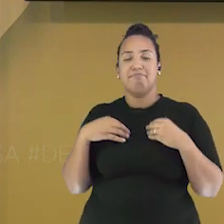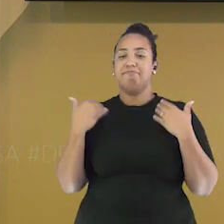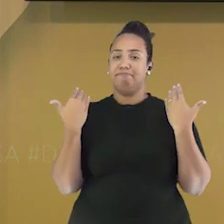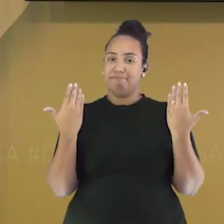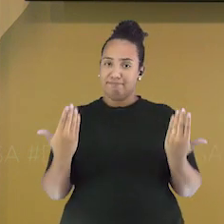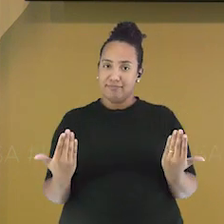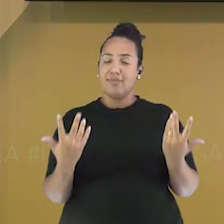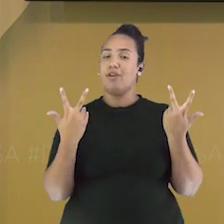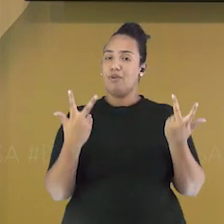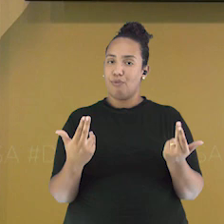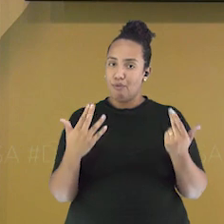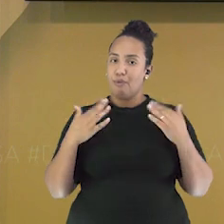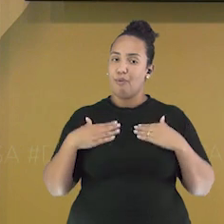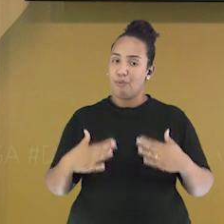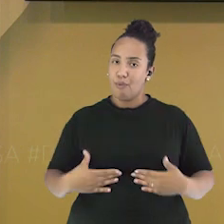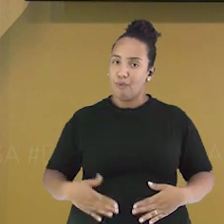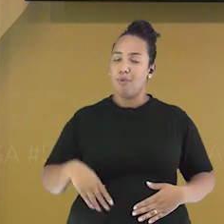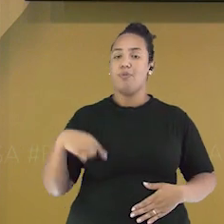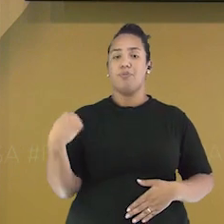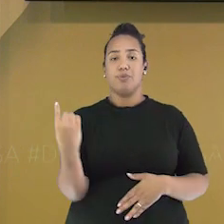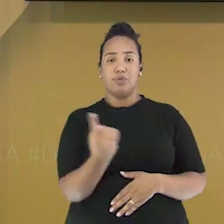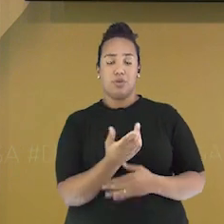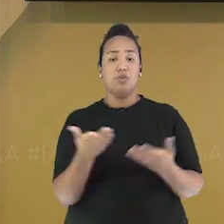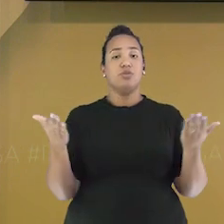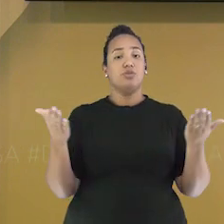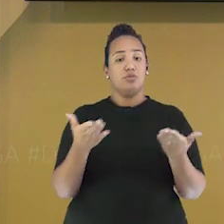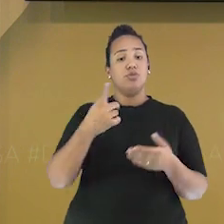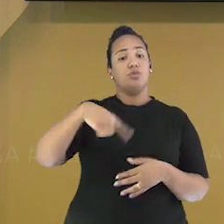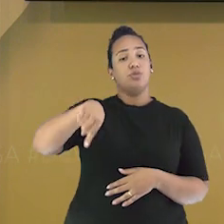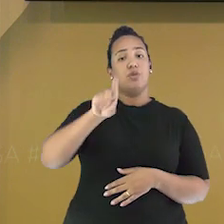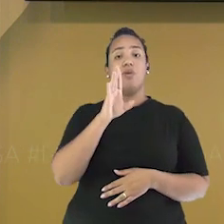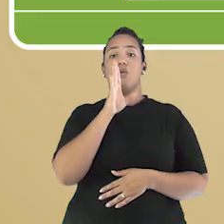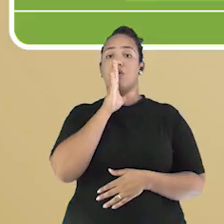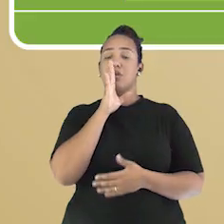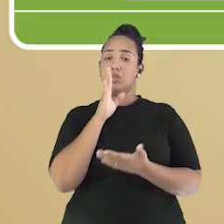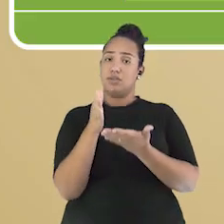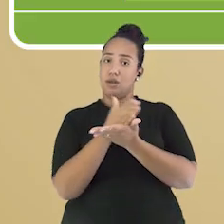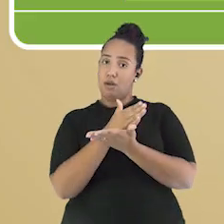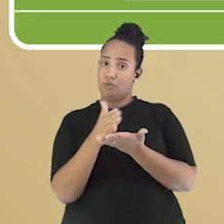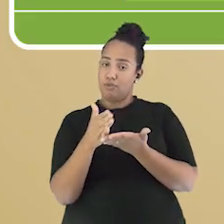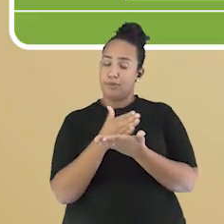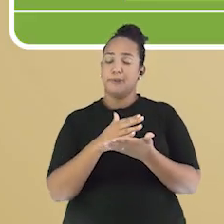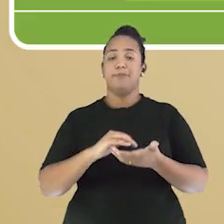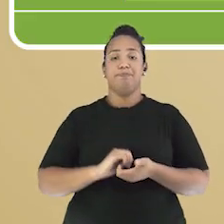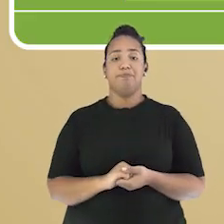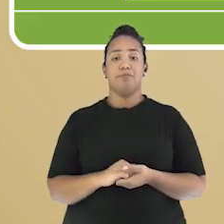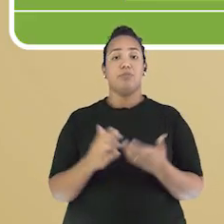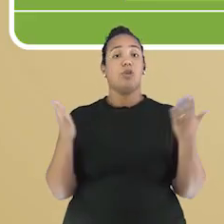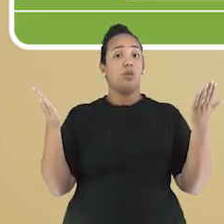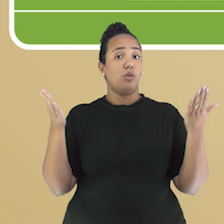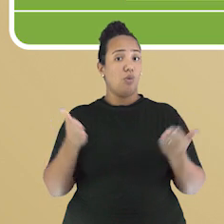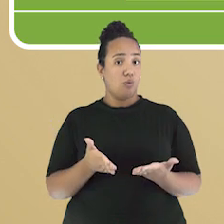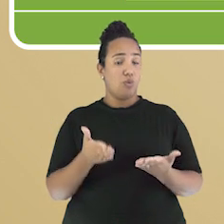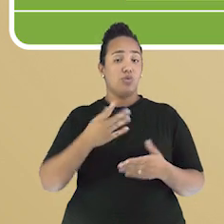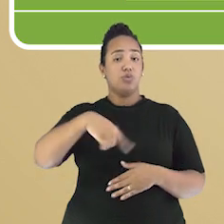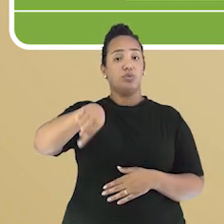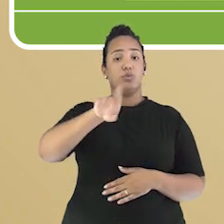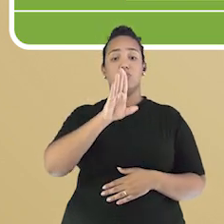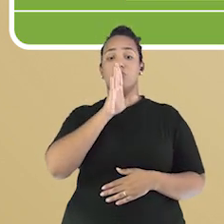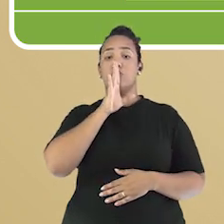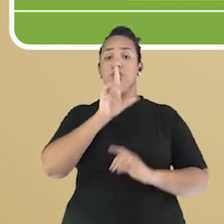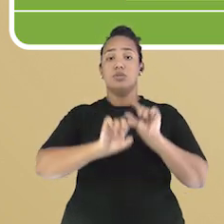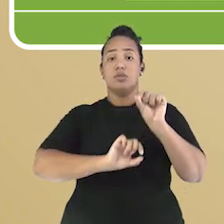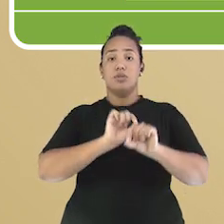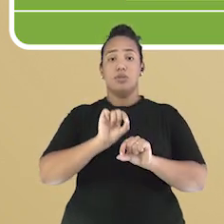de citar, existem outros que iremos conhecer com o tempo. Só que hoje, nosso papo é sobre o